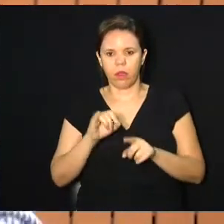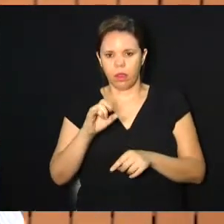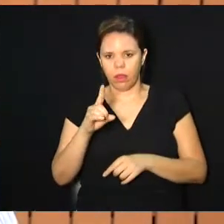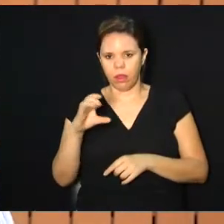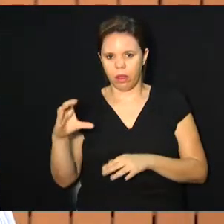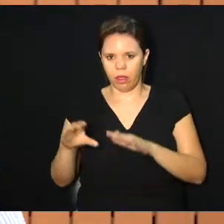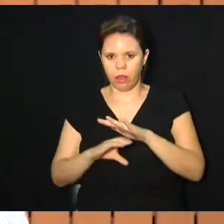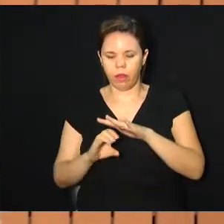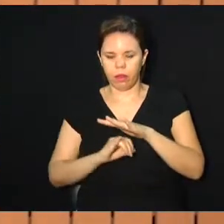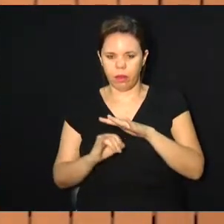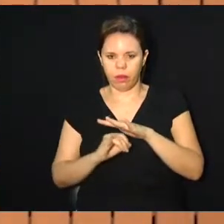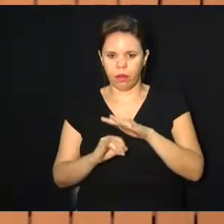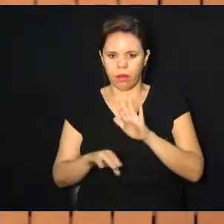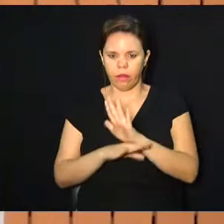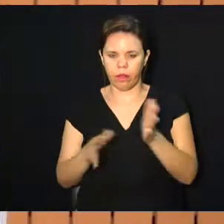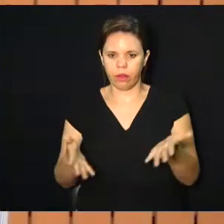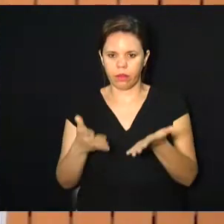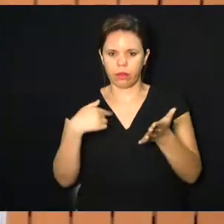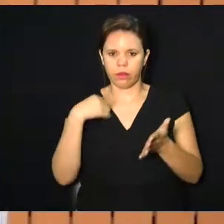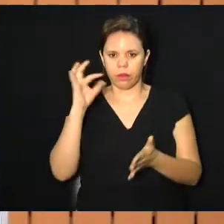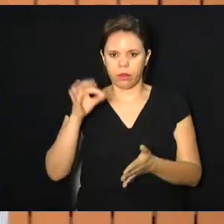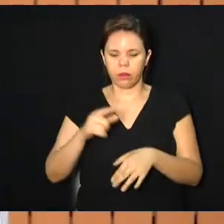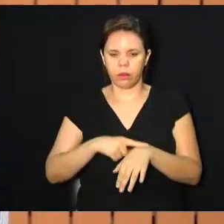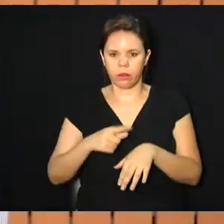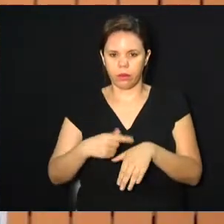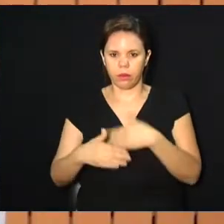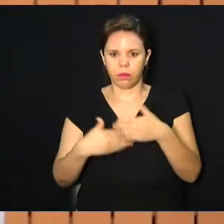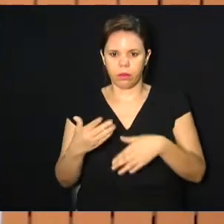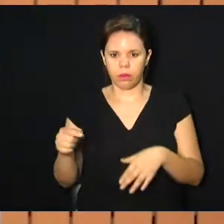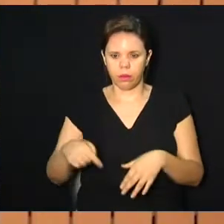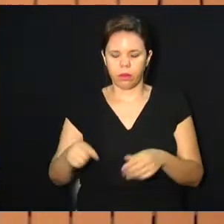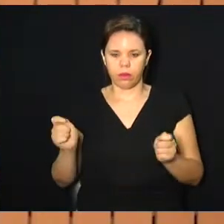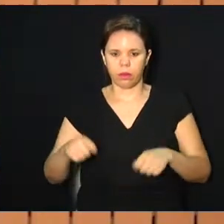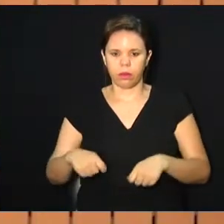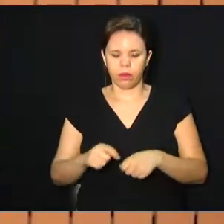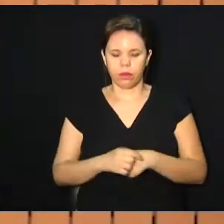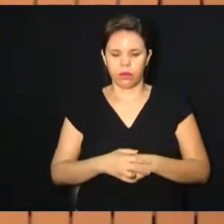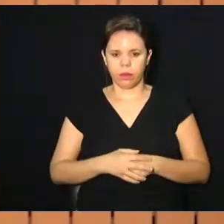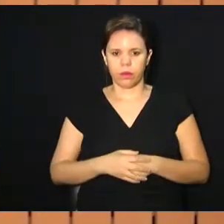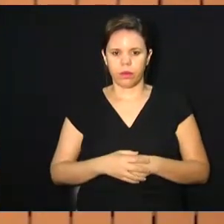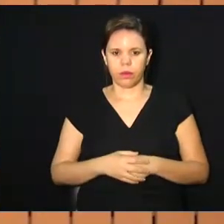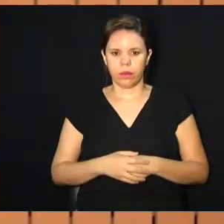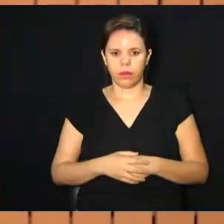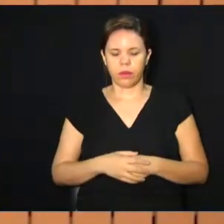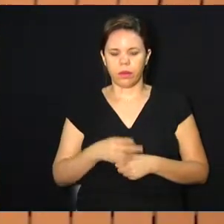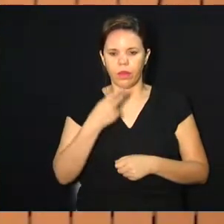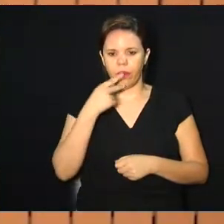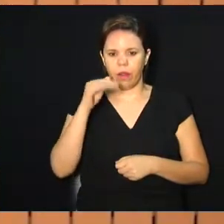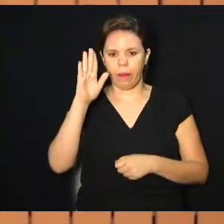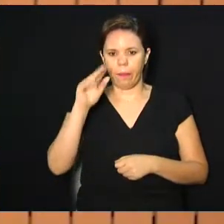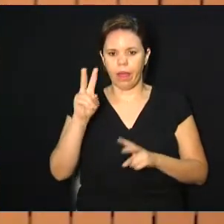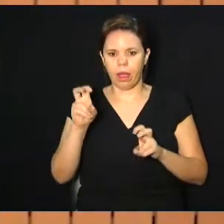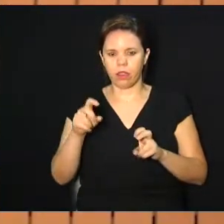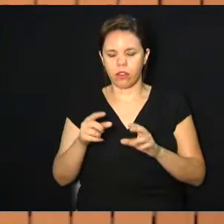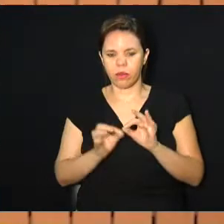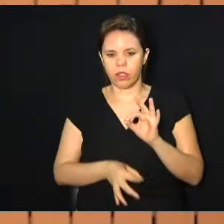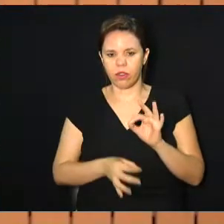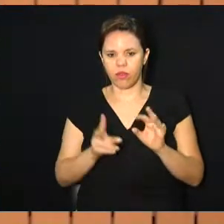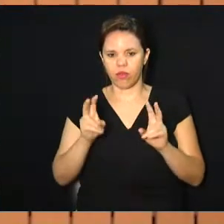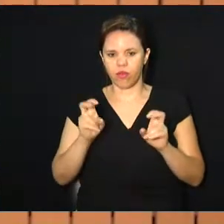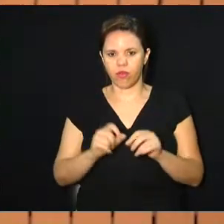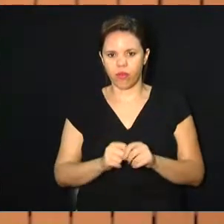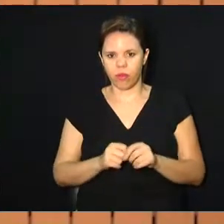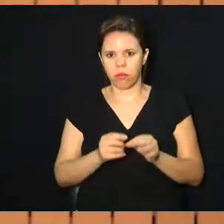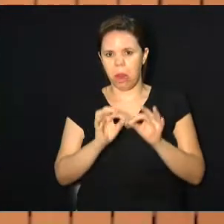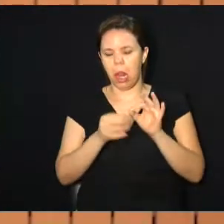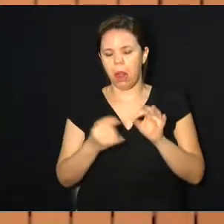pode ter a certeza, né, que nós teremos outros momentos para que possamos falar mais sobre esse assunto de